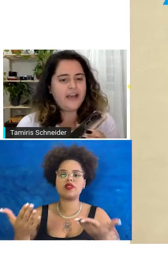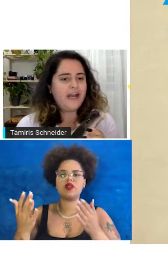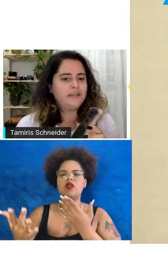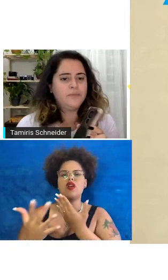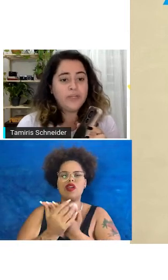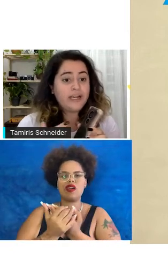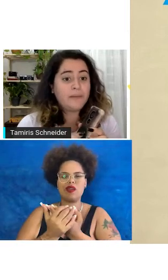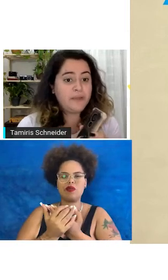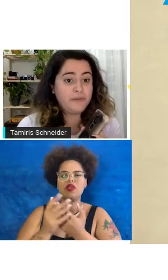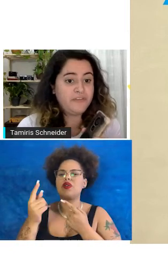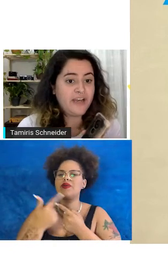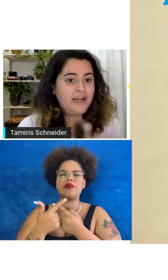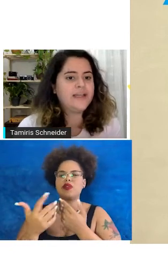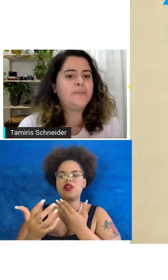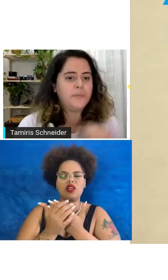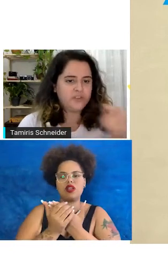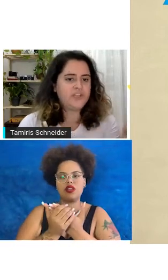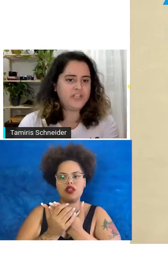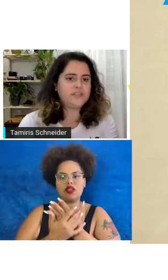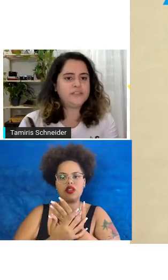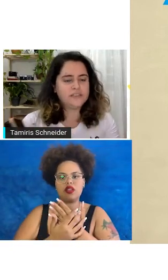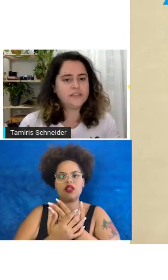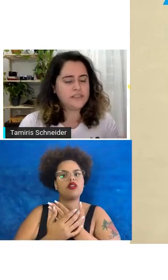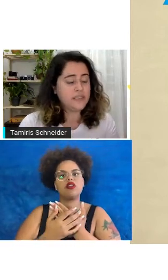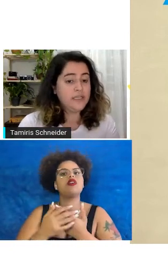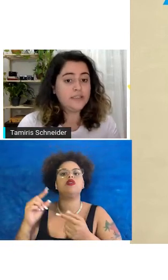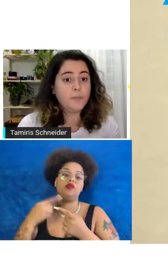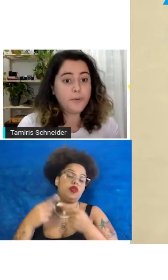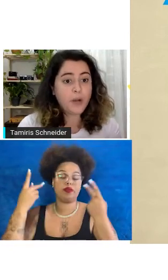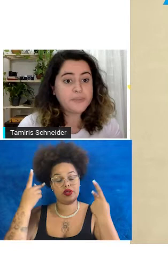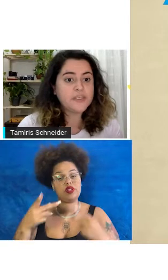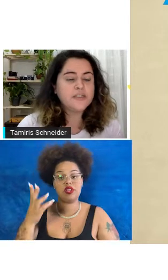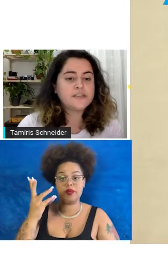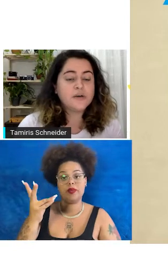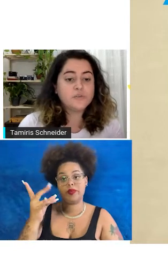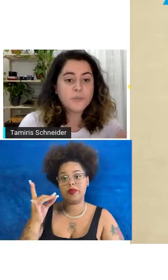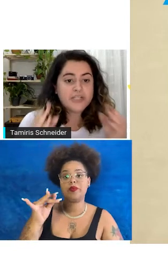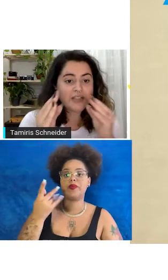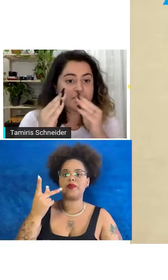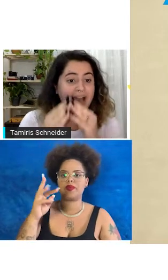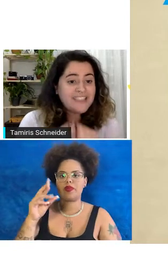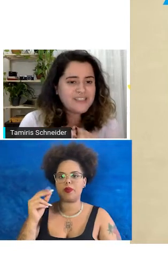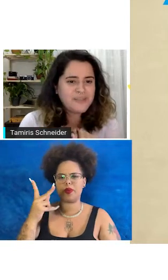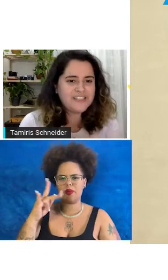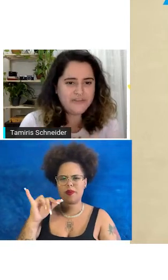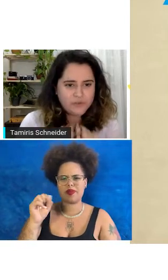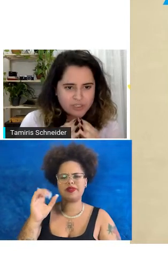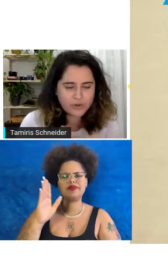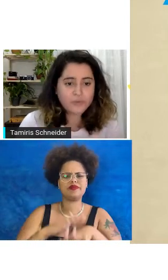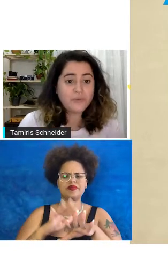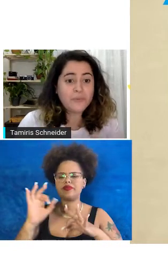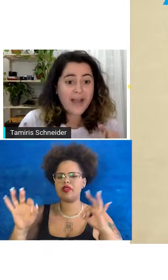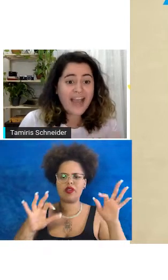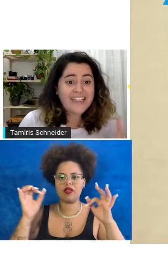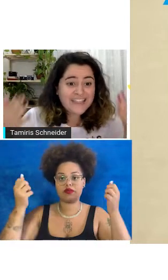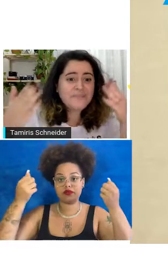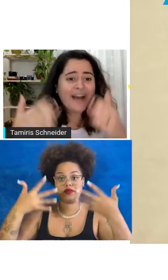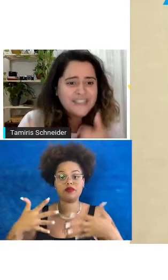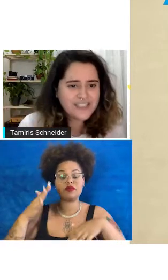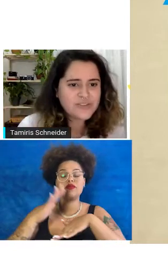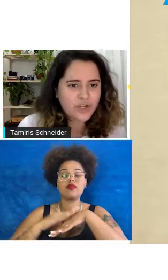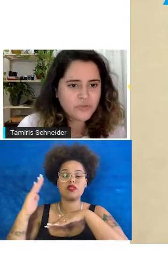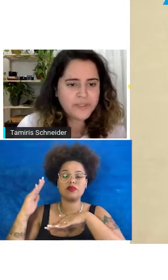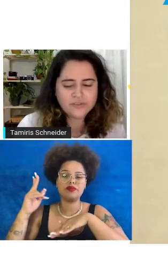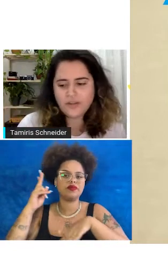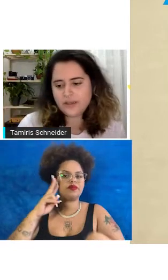é meio ferrada. Por que a capinha é meio ferrada? Ah, porque o personagem é assim, assim, assim. Então, props são os objetos mais específicos que contam ainda